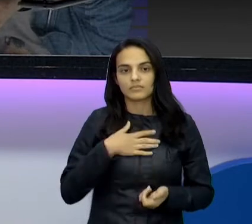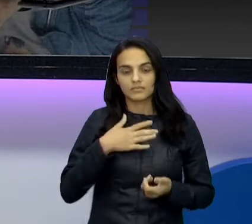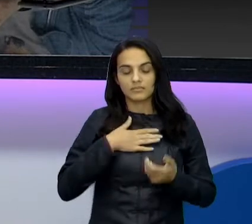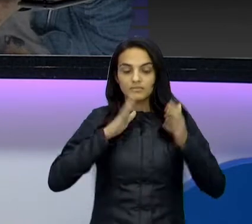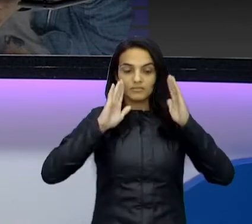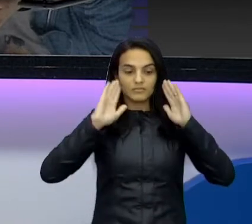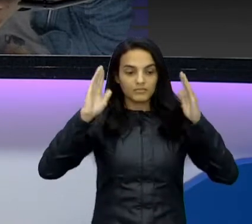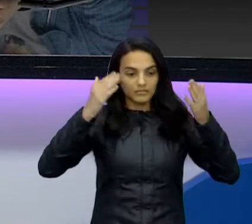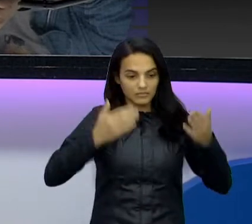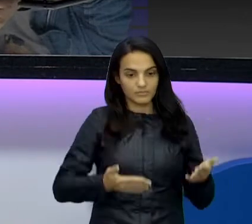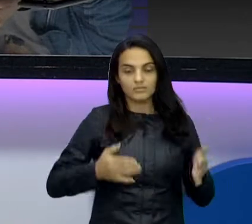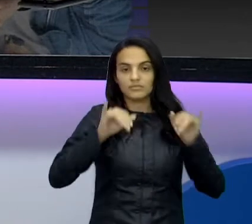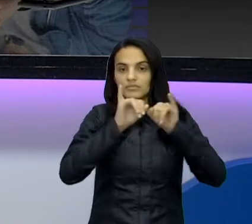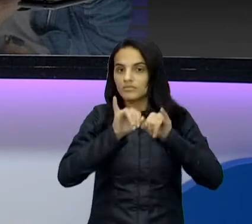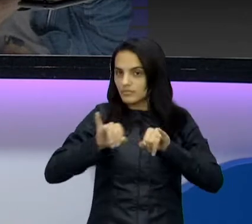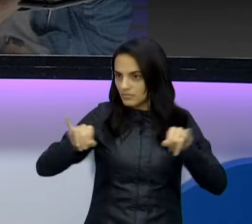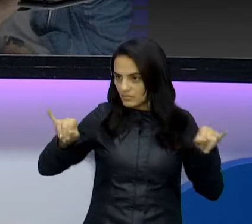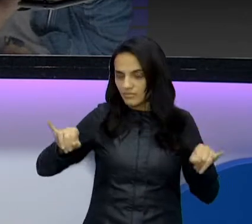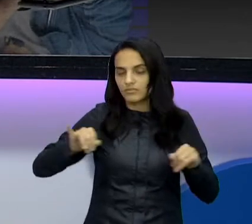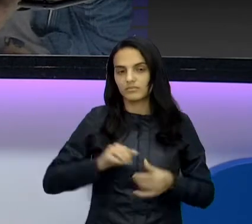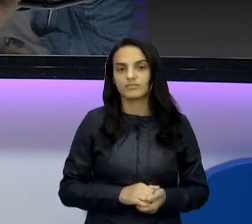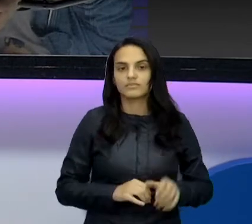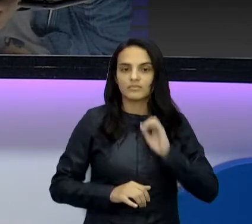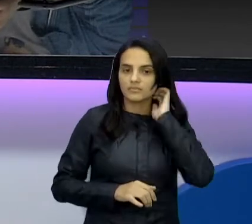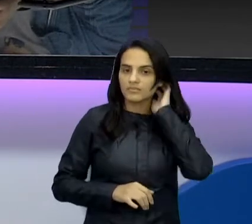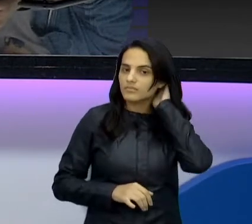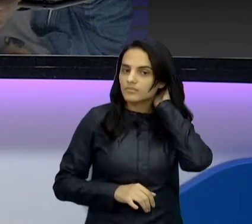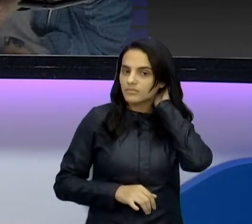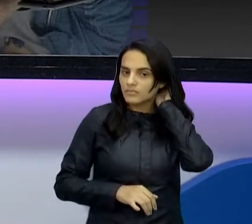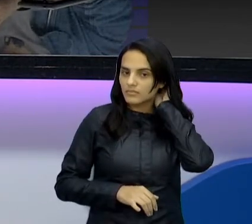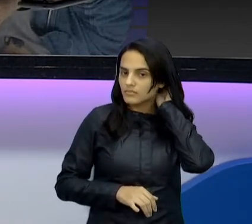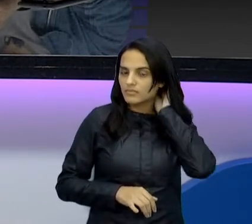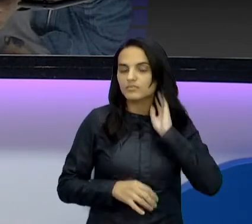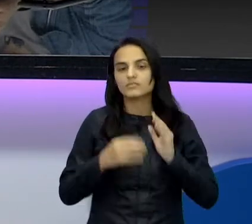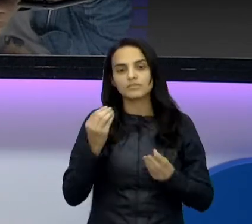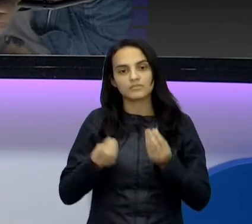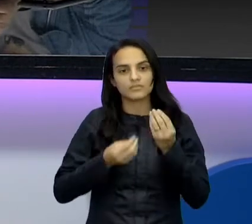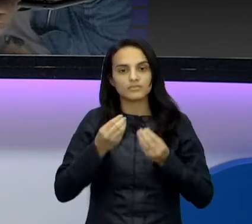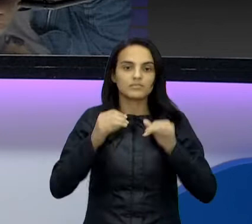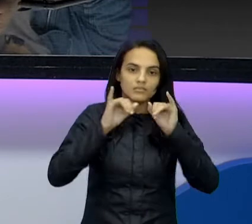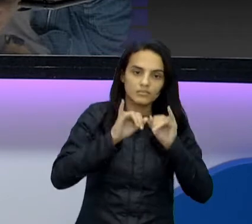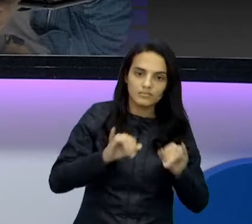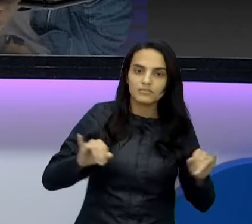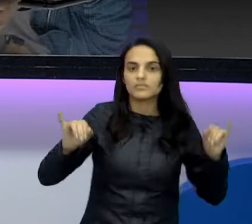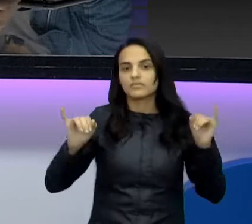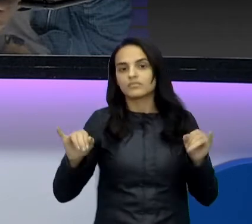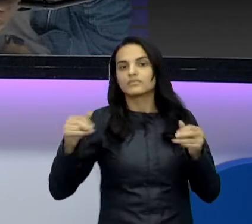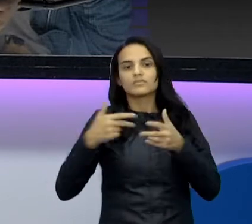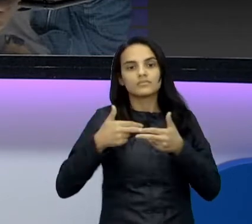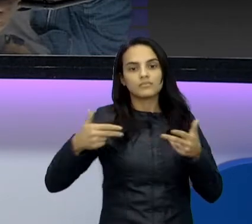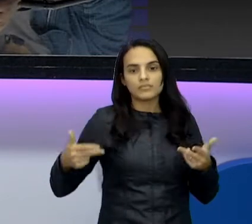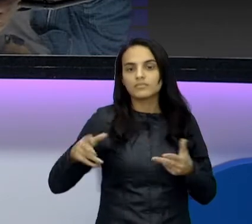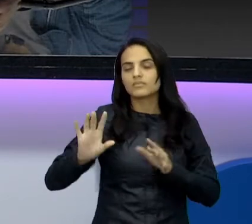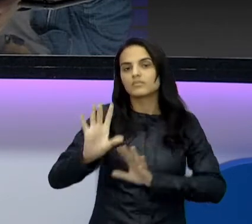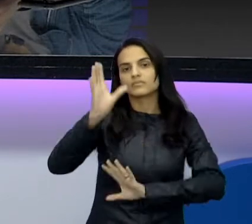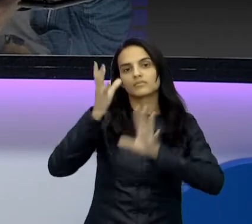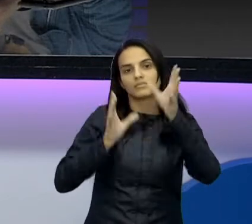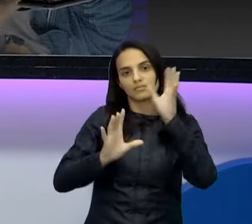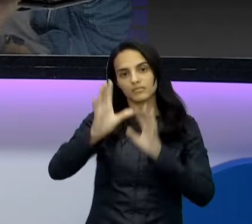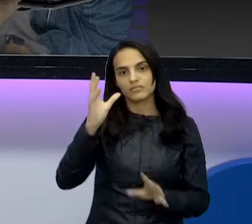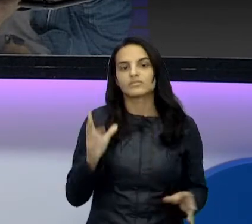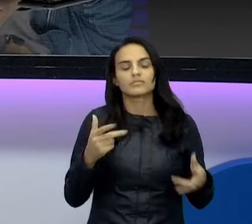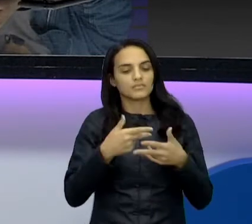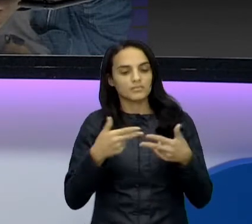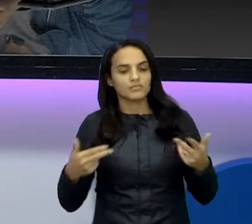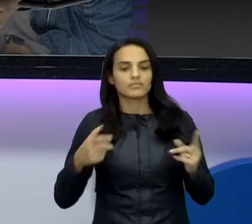na questão da mídia, né? Então, como a grande mídia aí divulga diversos fatos e com